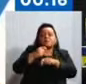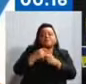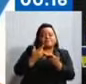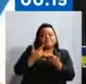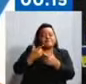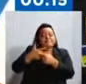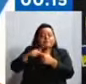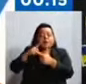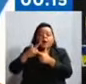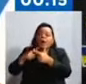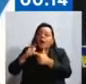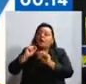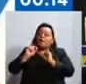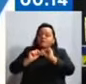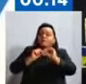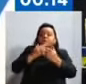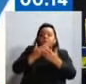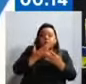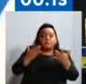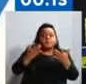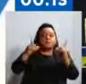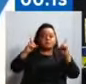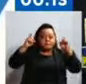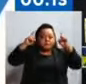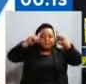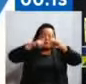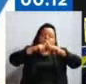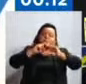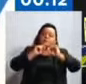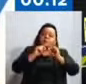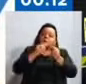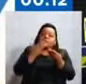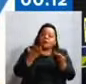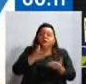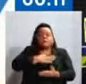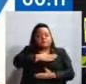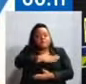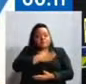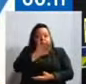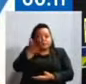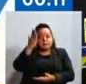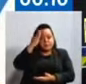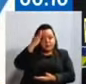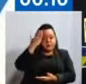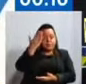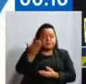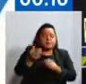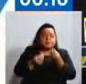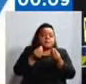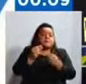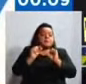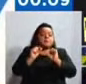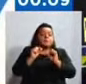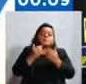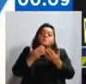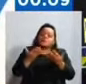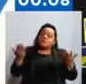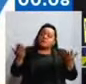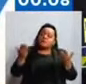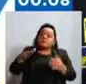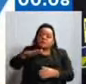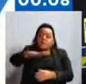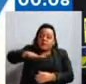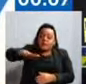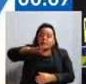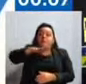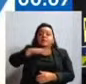sociedade em geral passa por grande dificuldade. Eu gostaria de saber da sua parte o que é que você tem na área